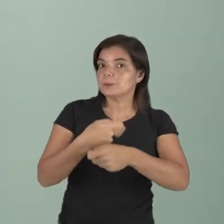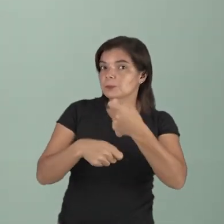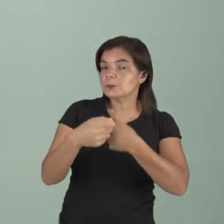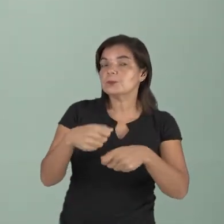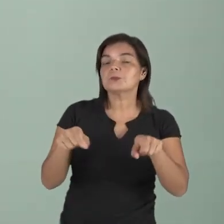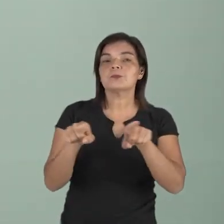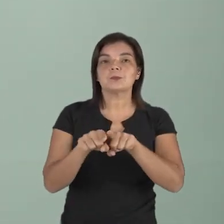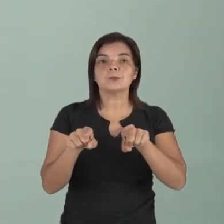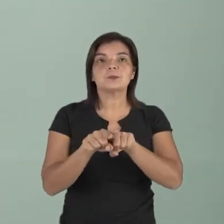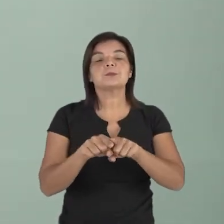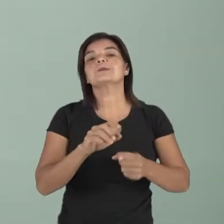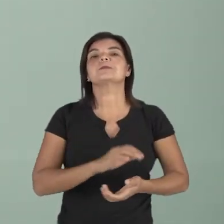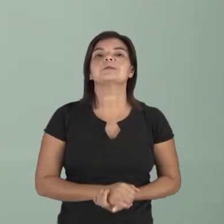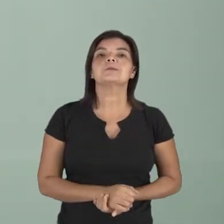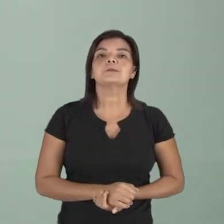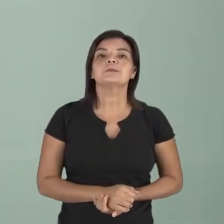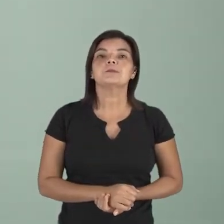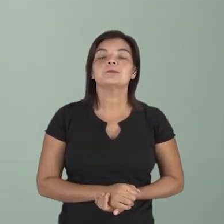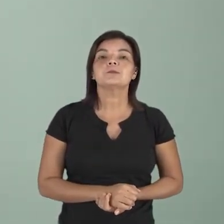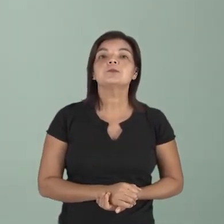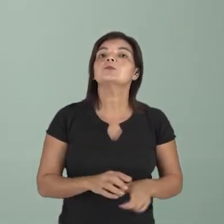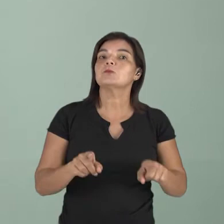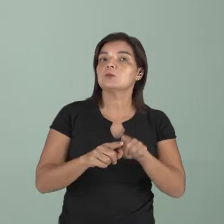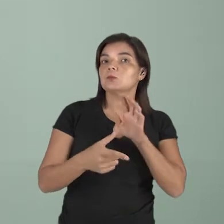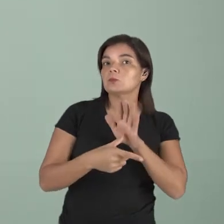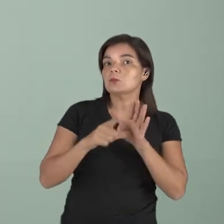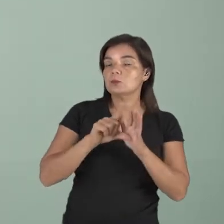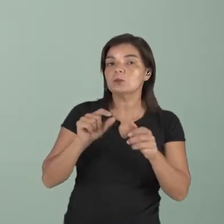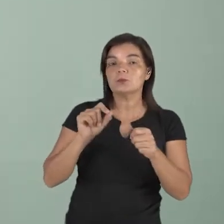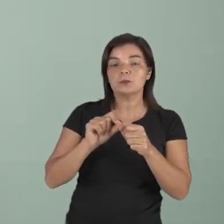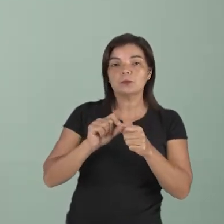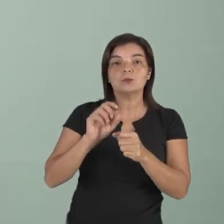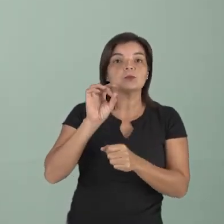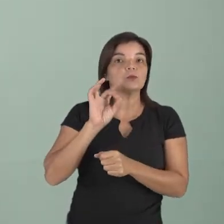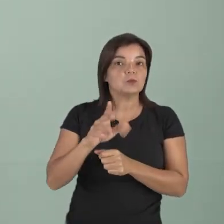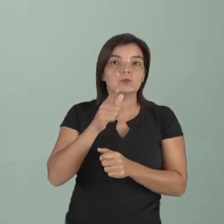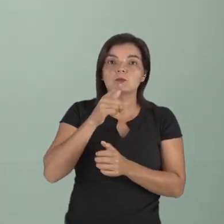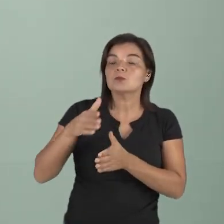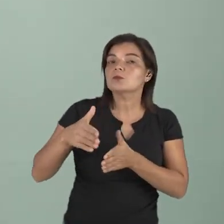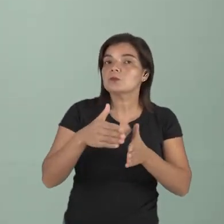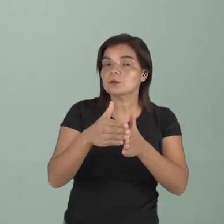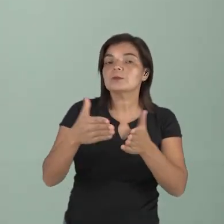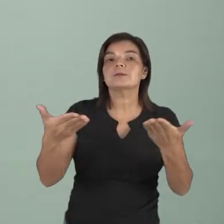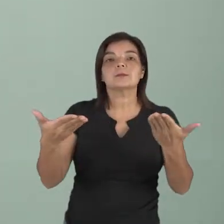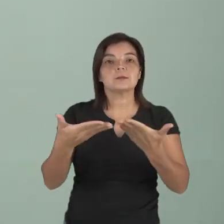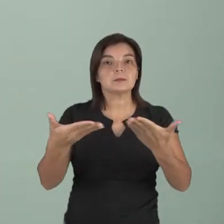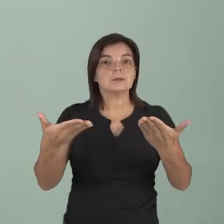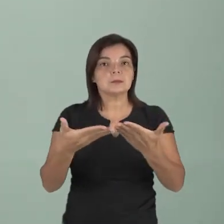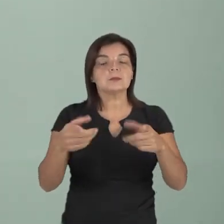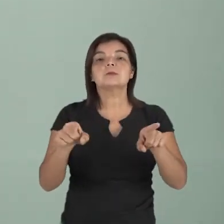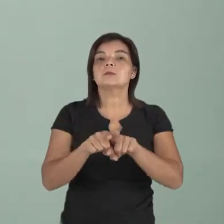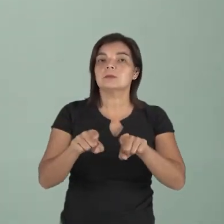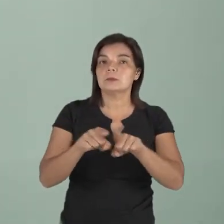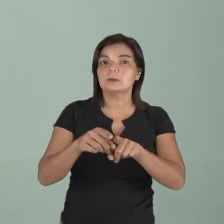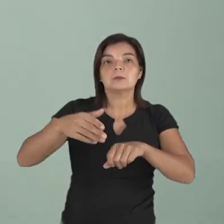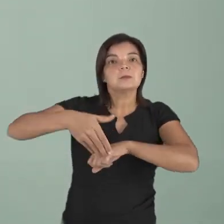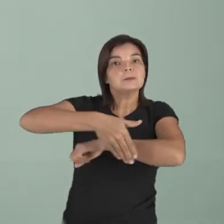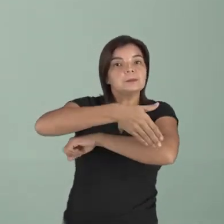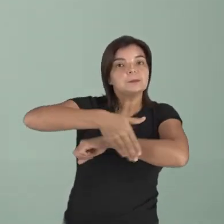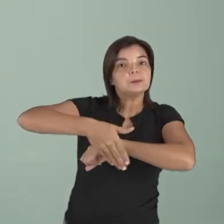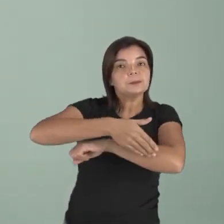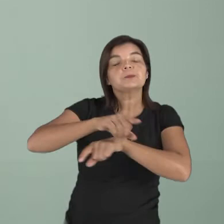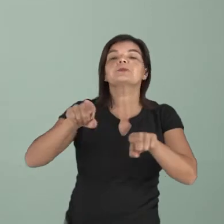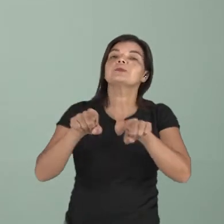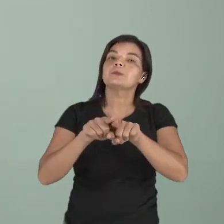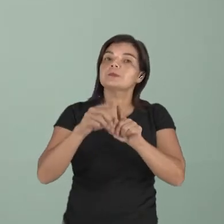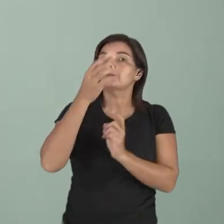nosso estado. Os transportes que antes eram feitos através dos rios, eles passam a ser feitos através das estradas.